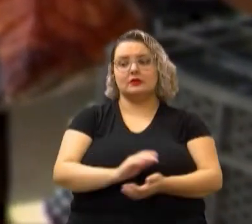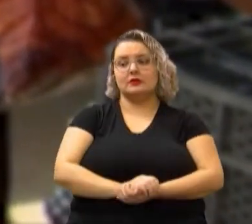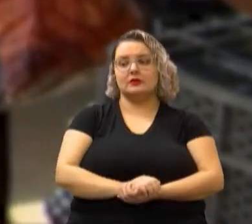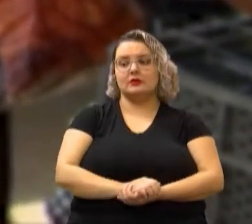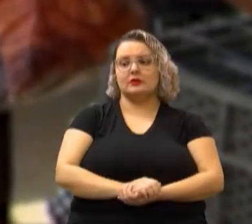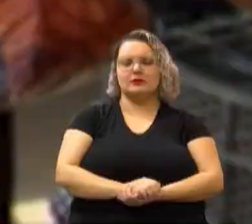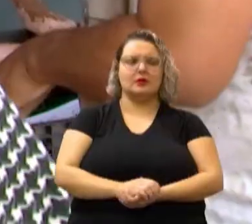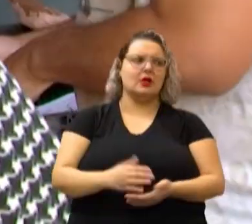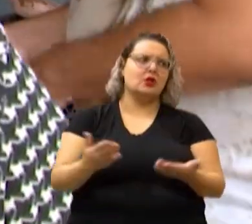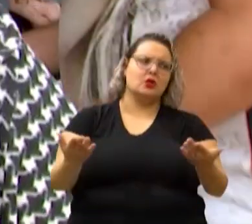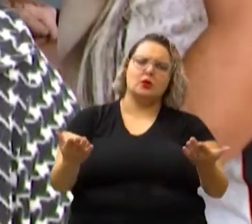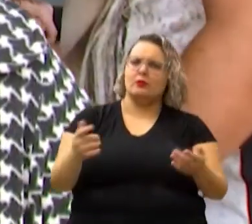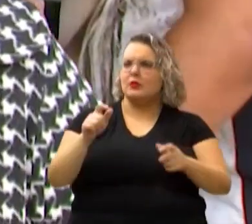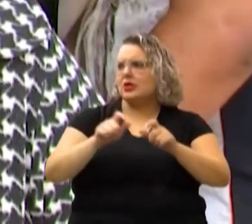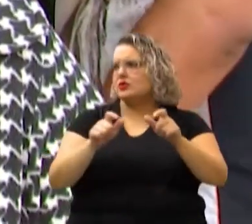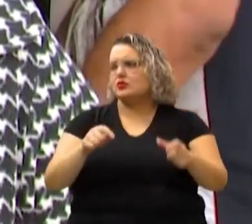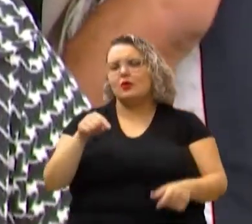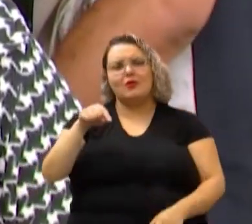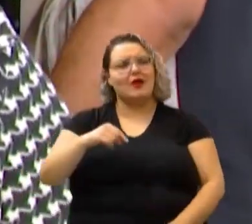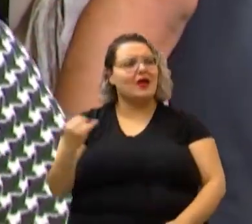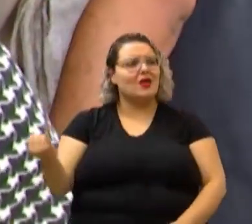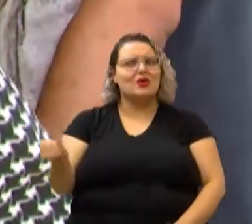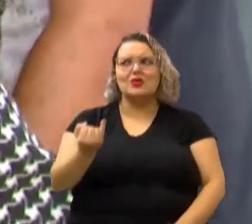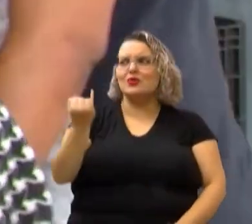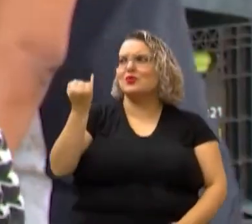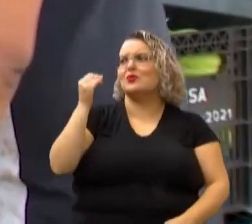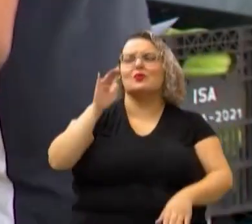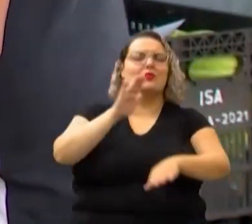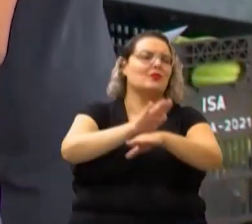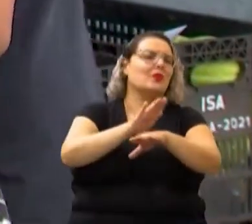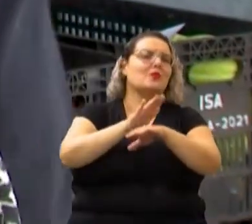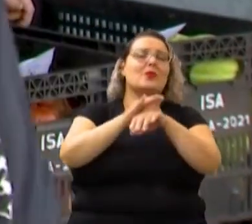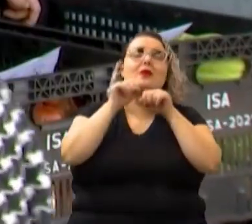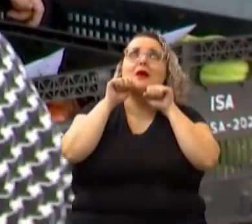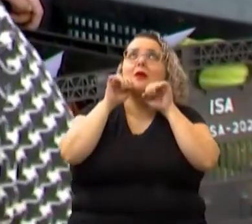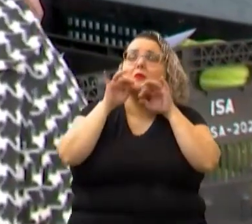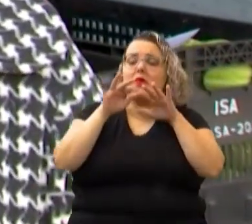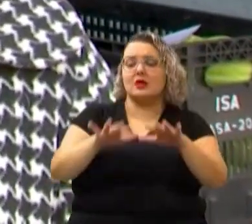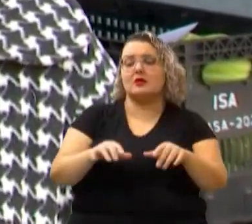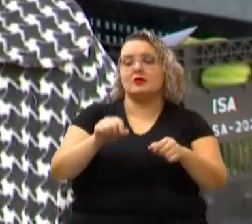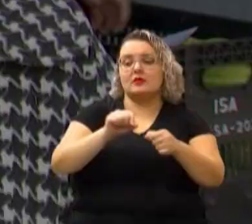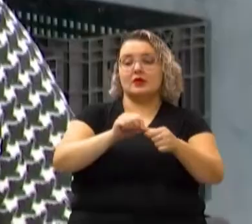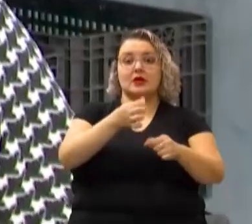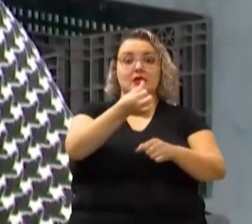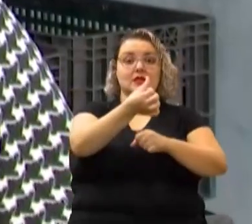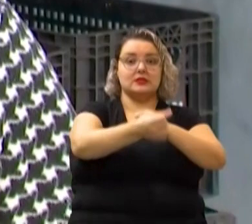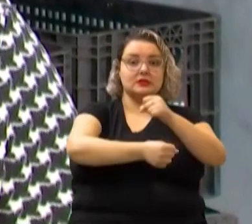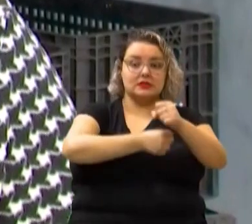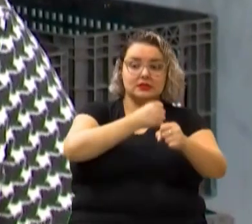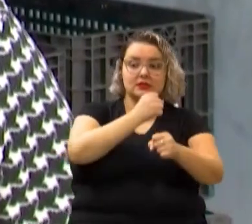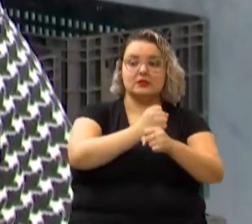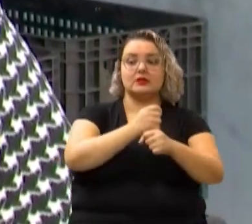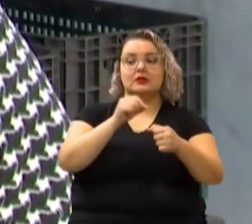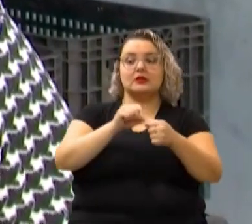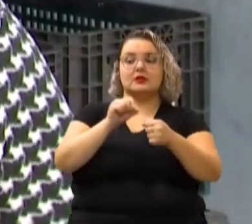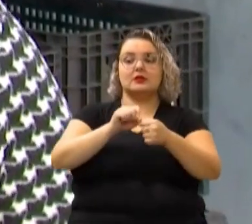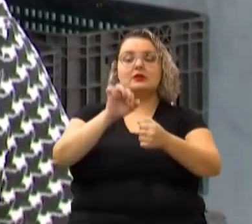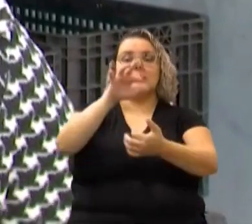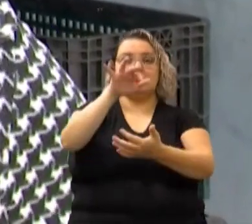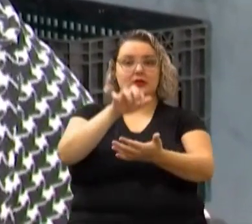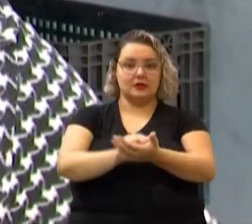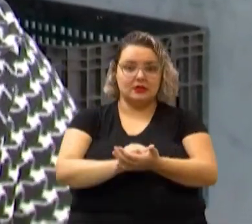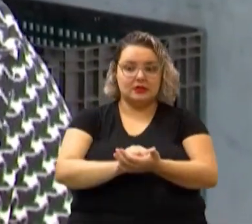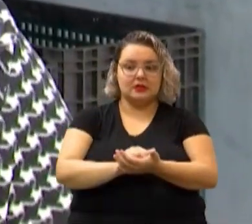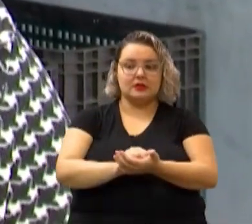essas dificuldades. Gente, isso é muito importante, é uma ajuda muito abençoada. Faz 6 anos